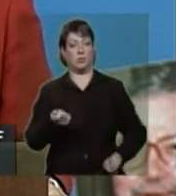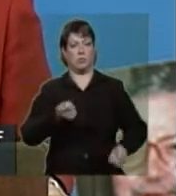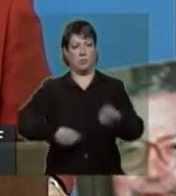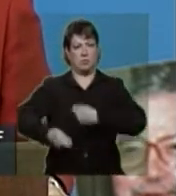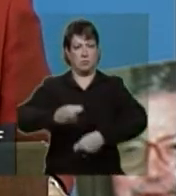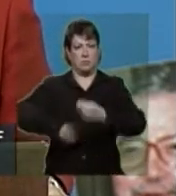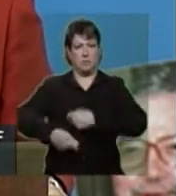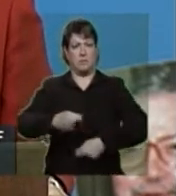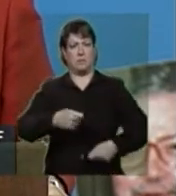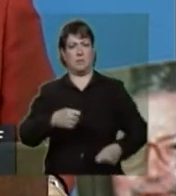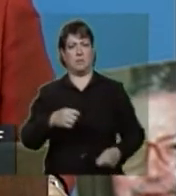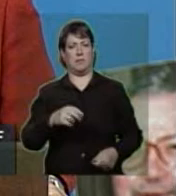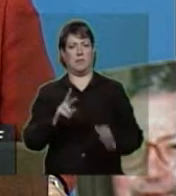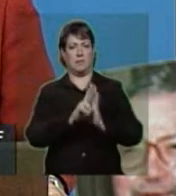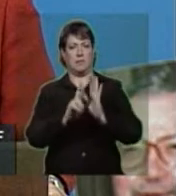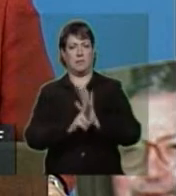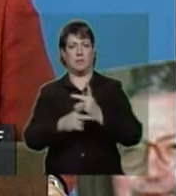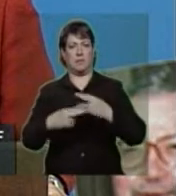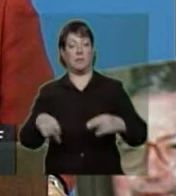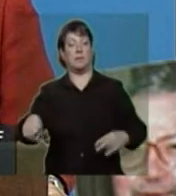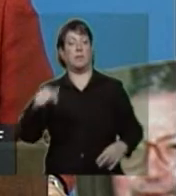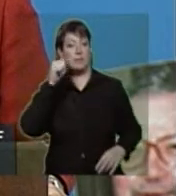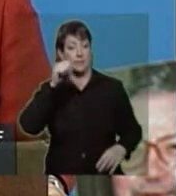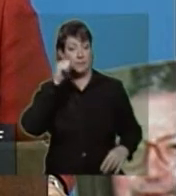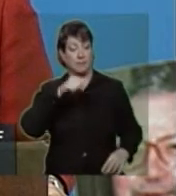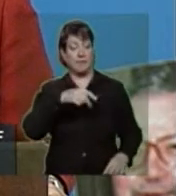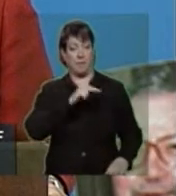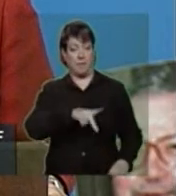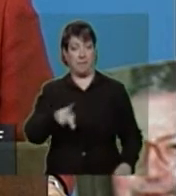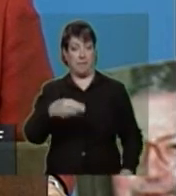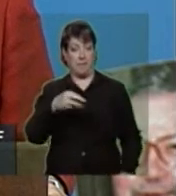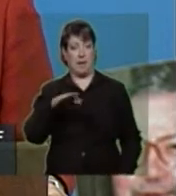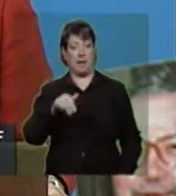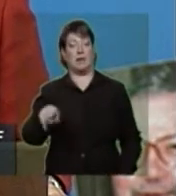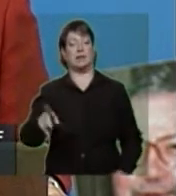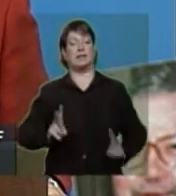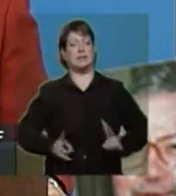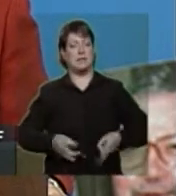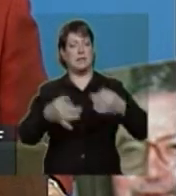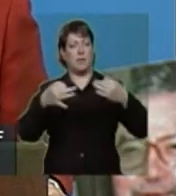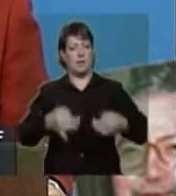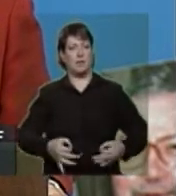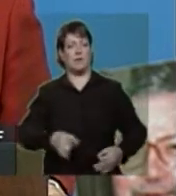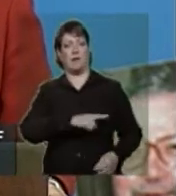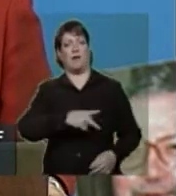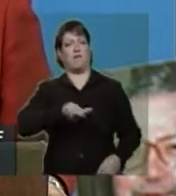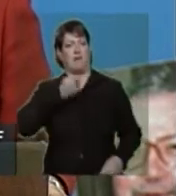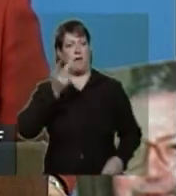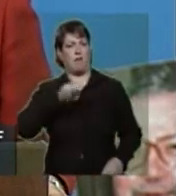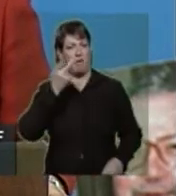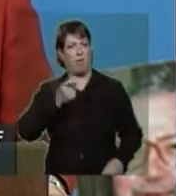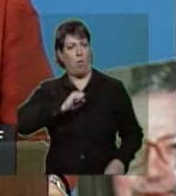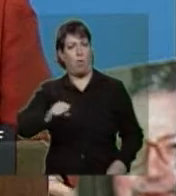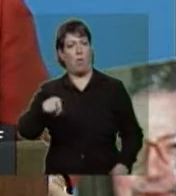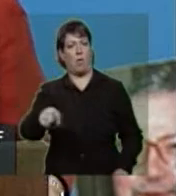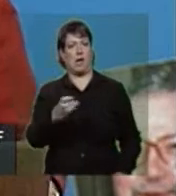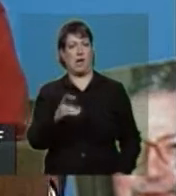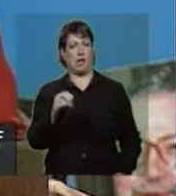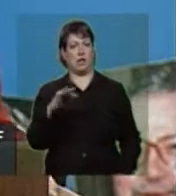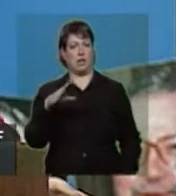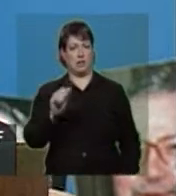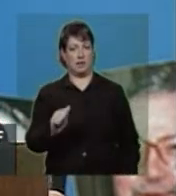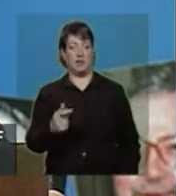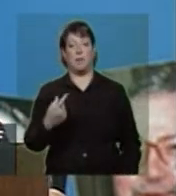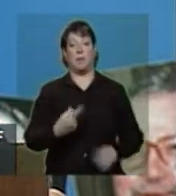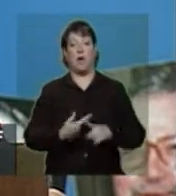aliás, que Maria da Conceição Tavares sempre corretamente criticou. Não